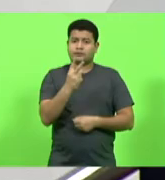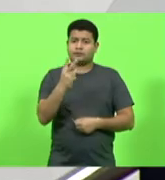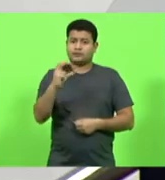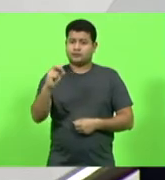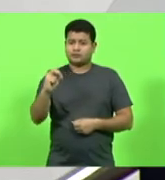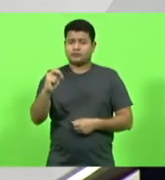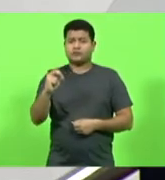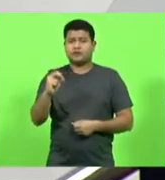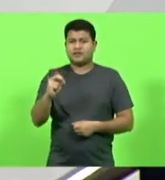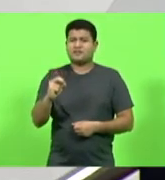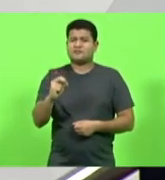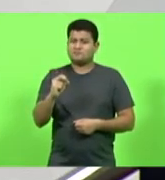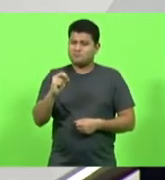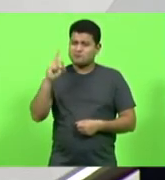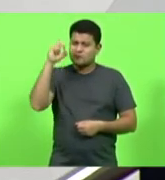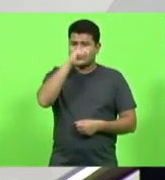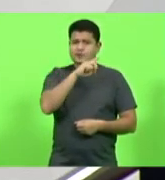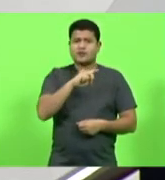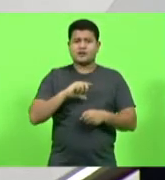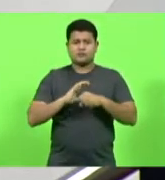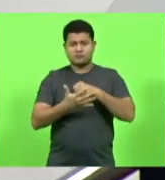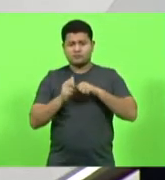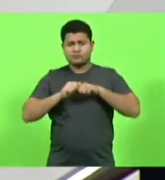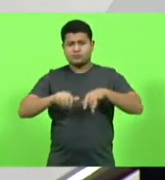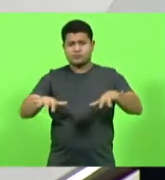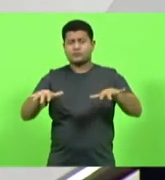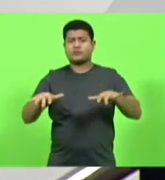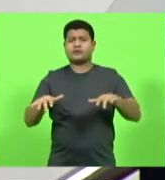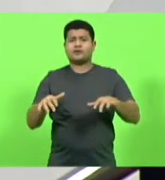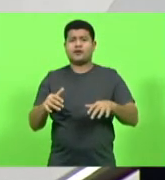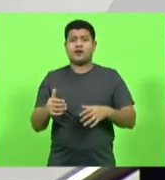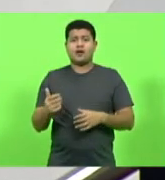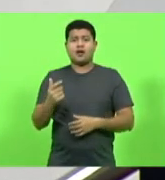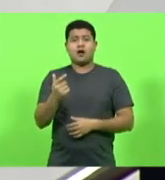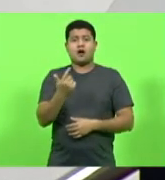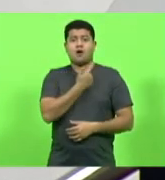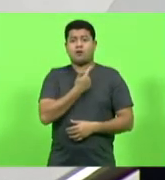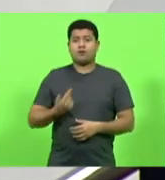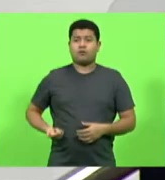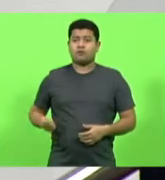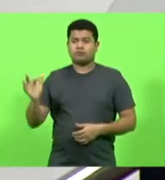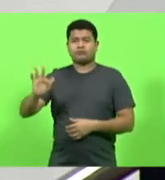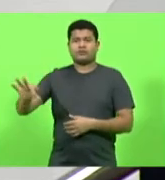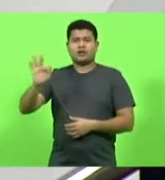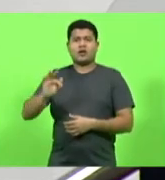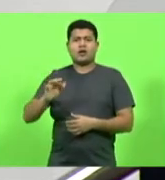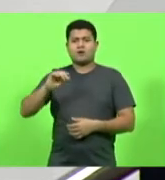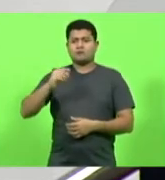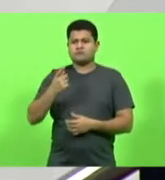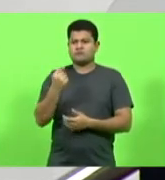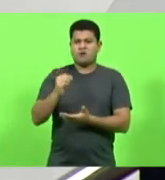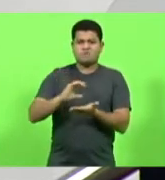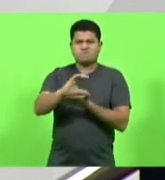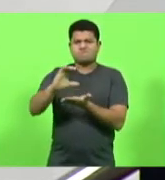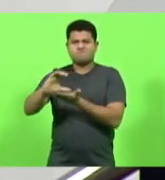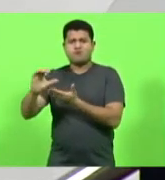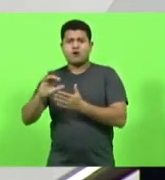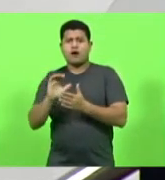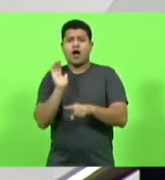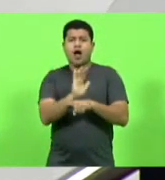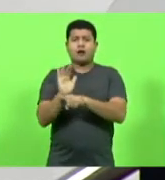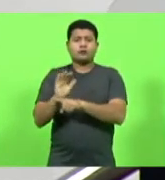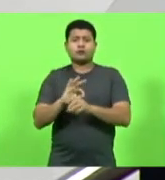de pós-pandemia, que no ano passado o governo federal mandou dinheiro para todos os estados e municípios para socorrer os estados e